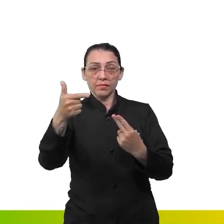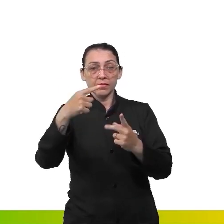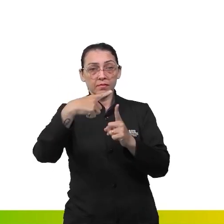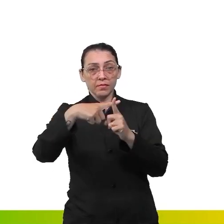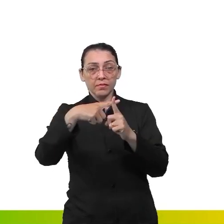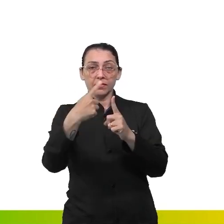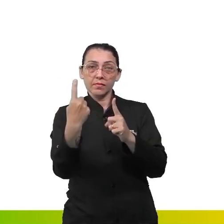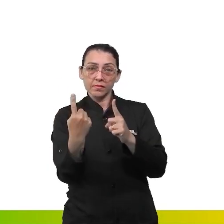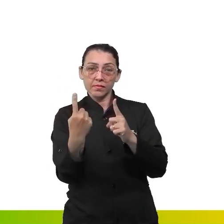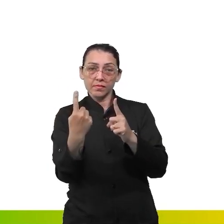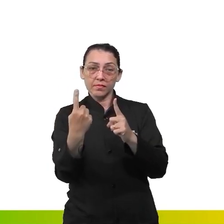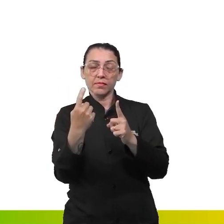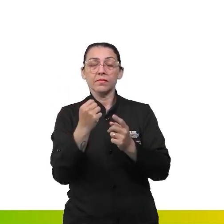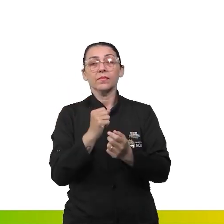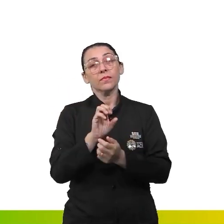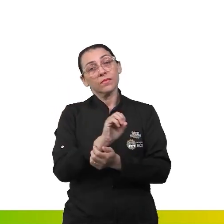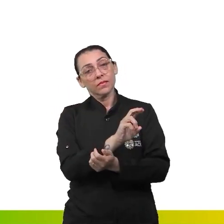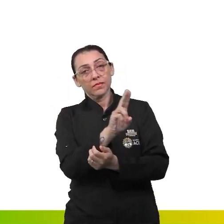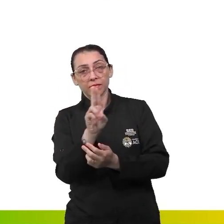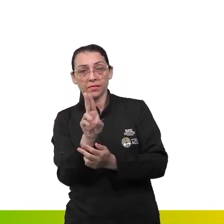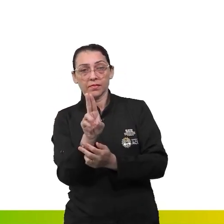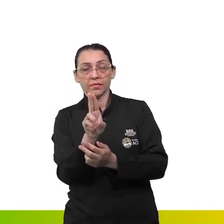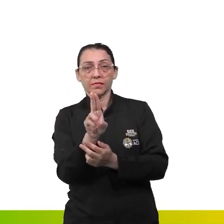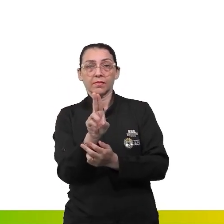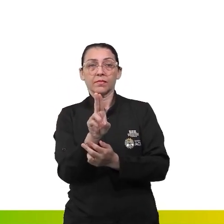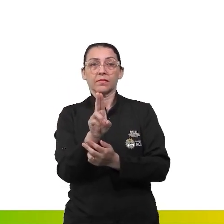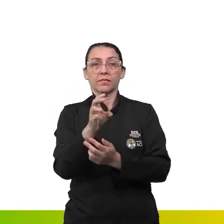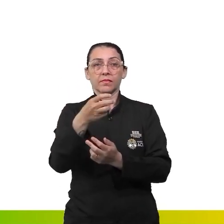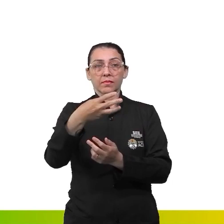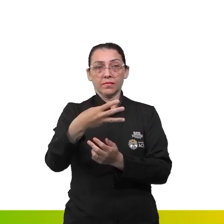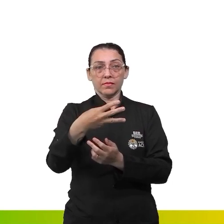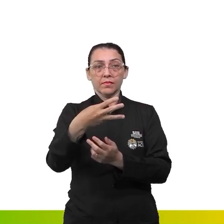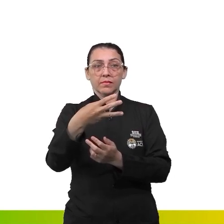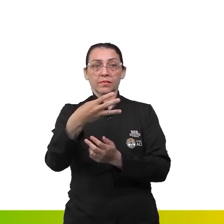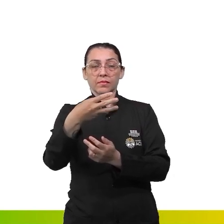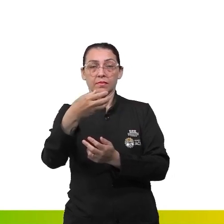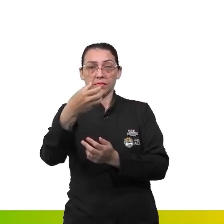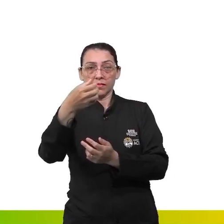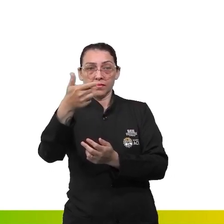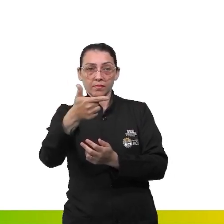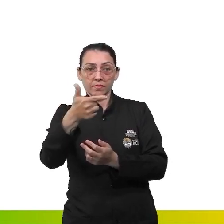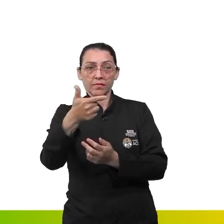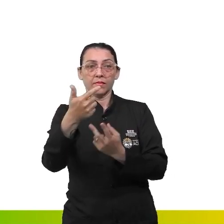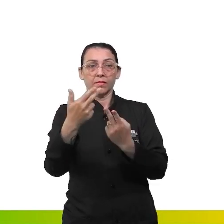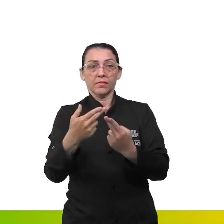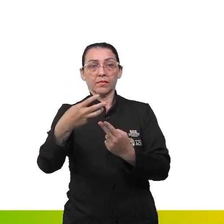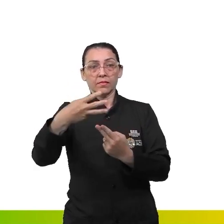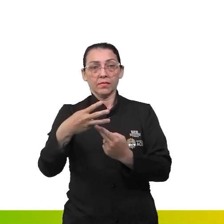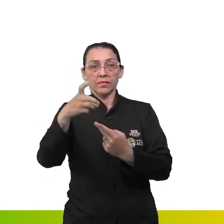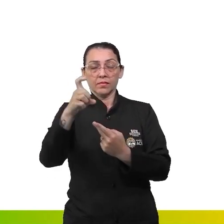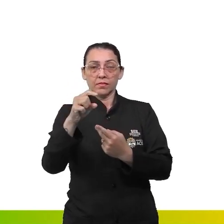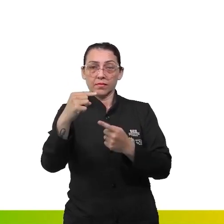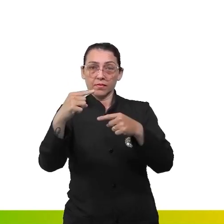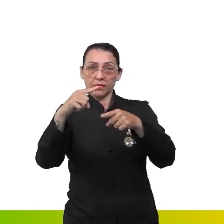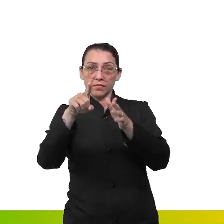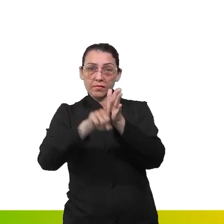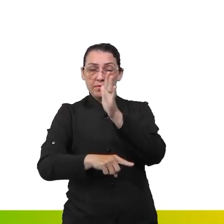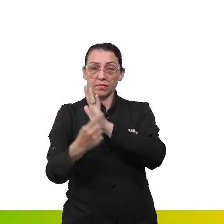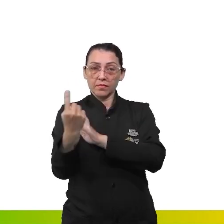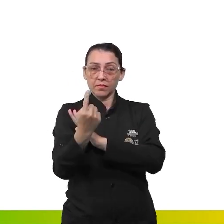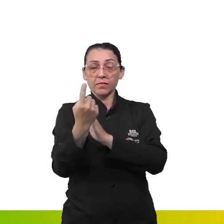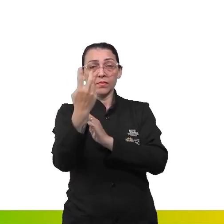1. Ou 3 ao quadrado igual a 3 elevado a x menos 1. São dois exemplos